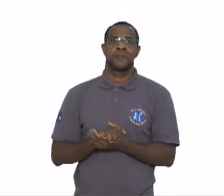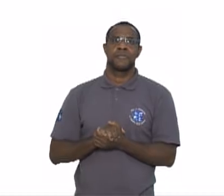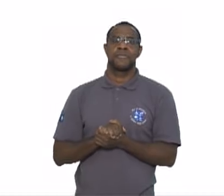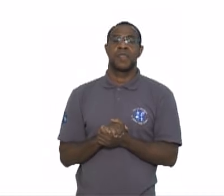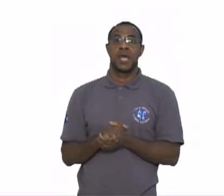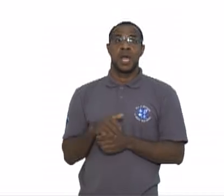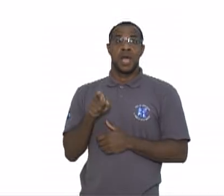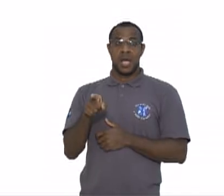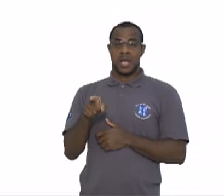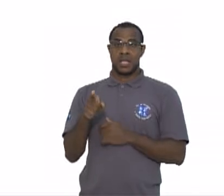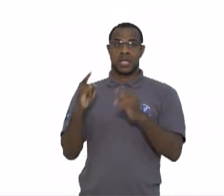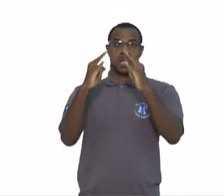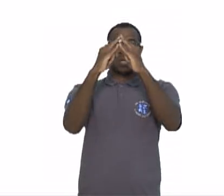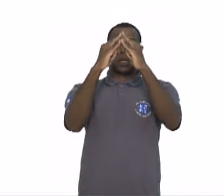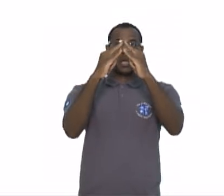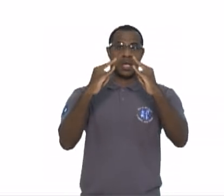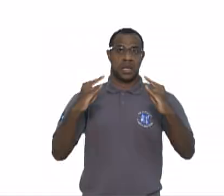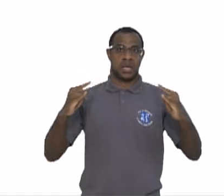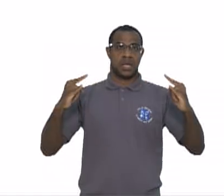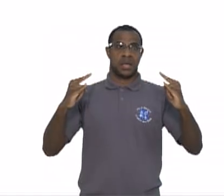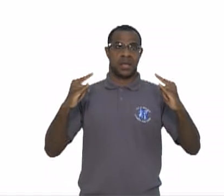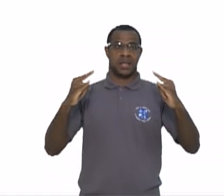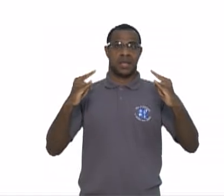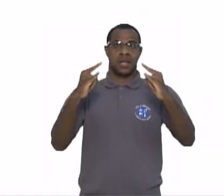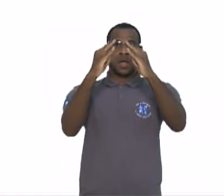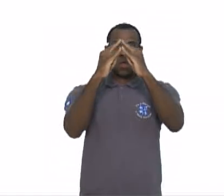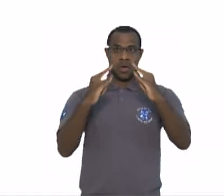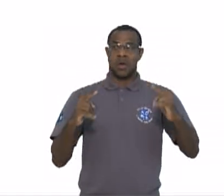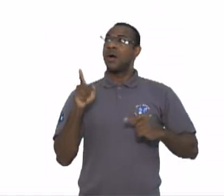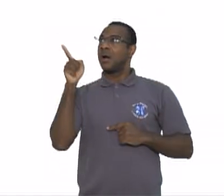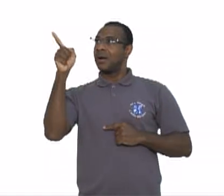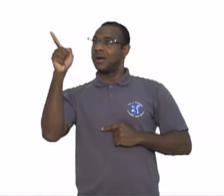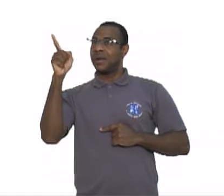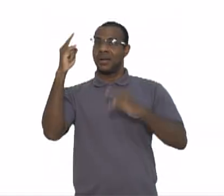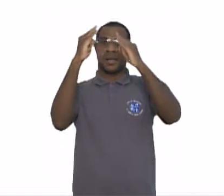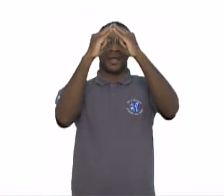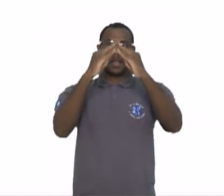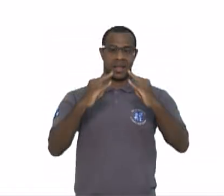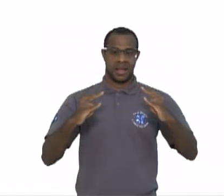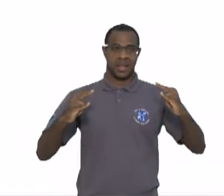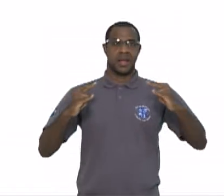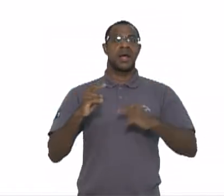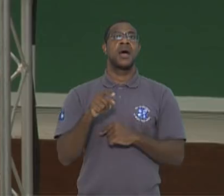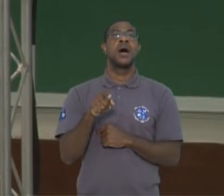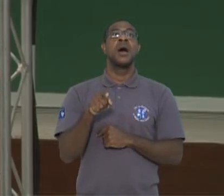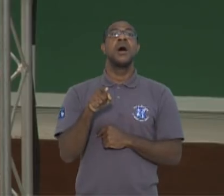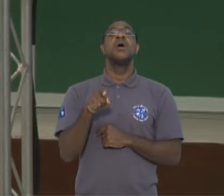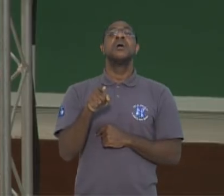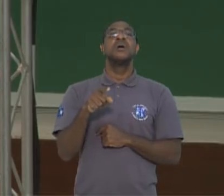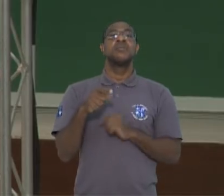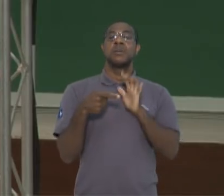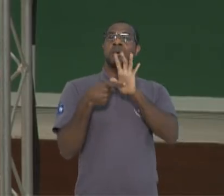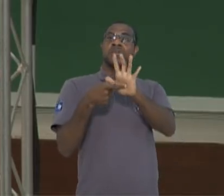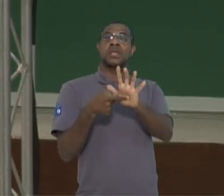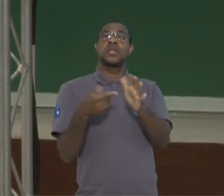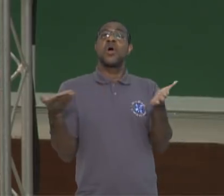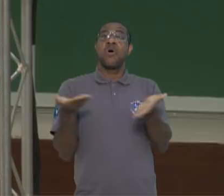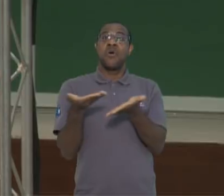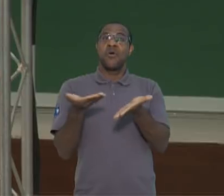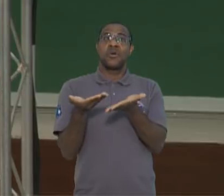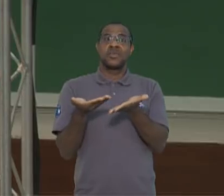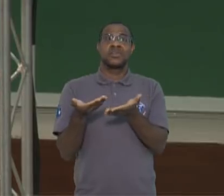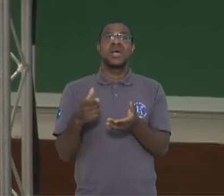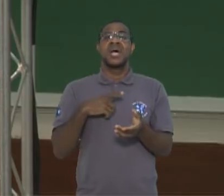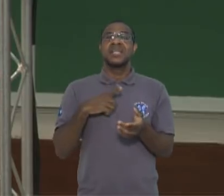Essa obra, O Circo, né, de Rosângela Borges, vai apresentar, né, o circo que nós temos hoje. Né? Então, tem